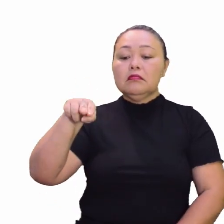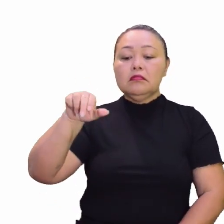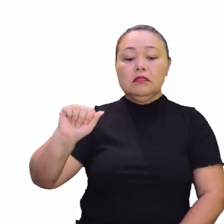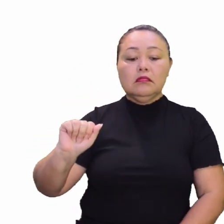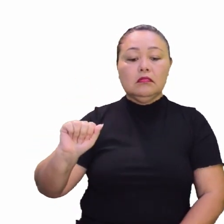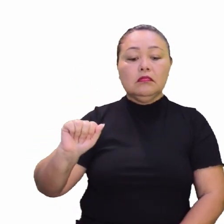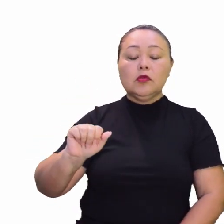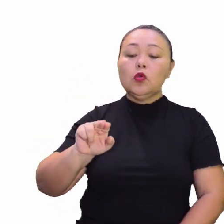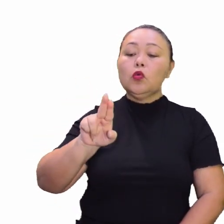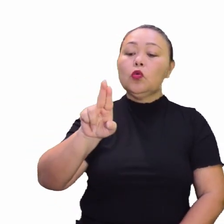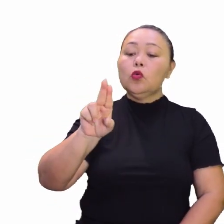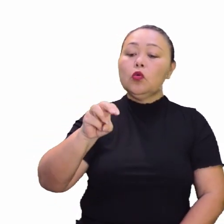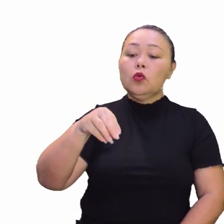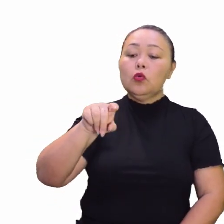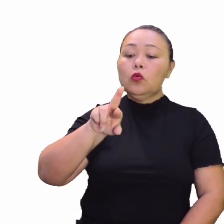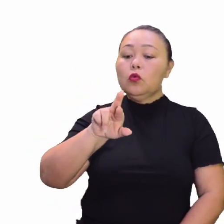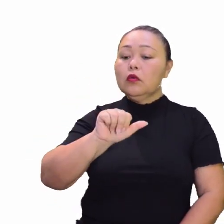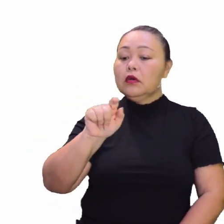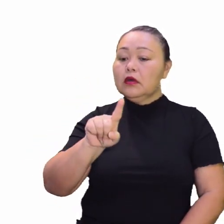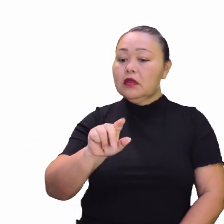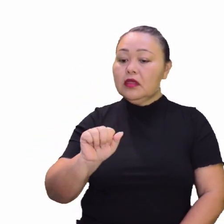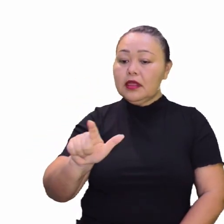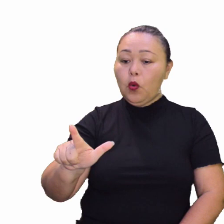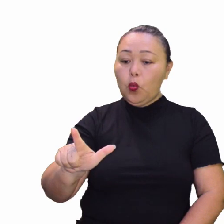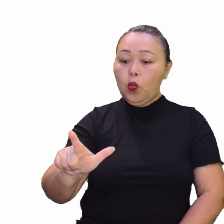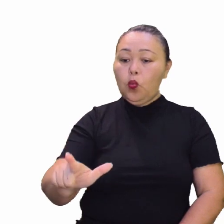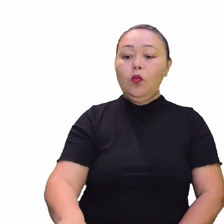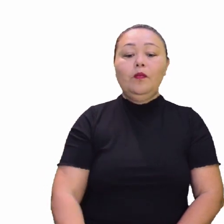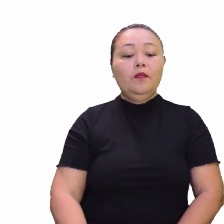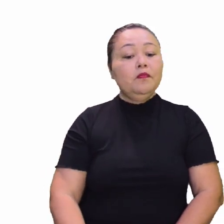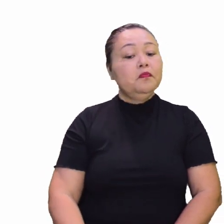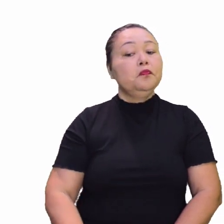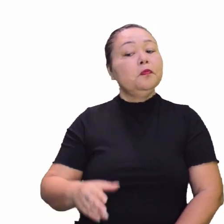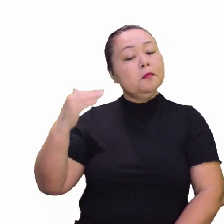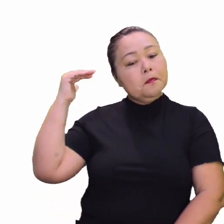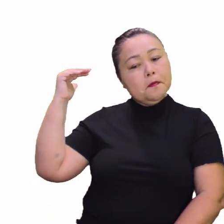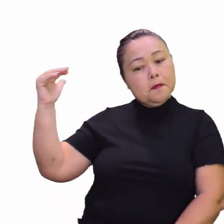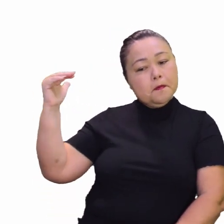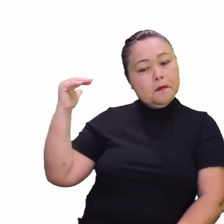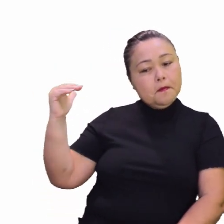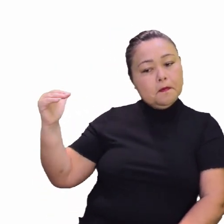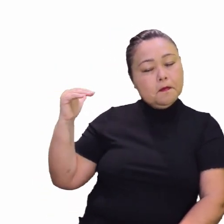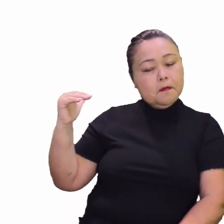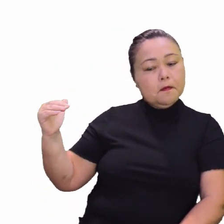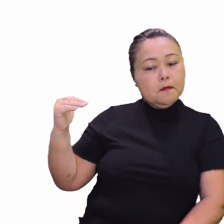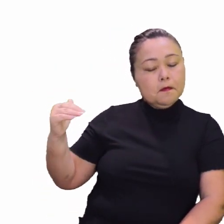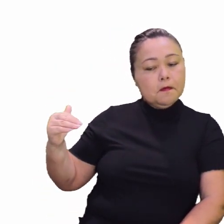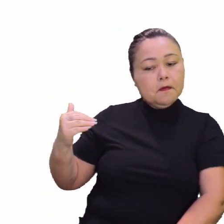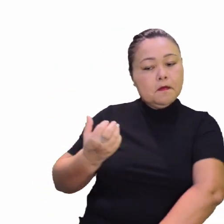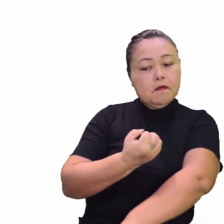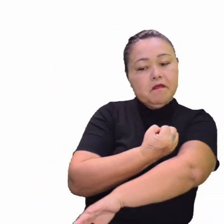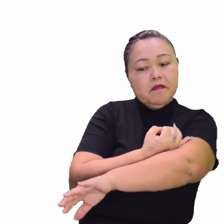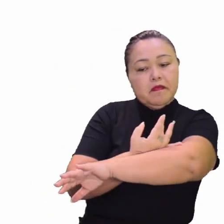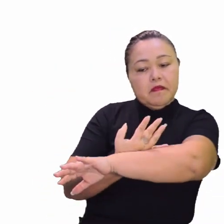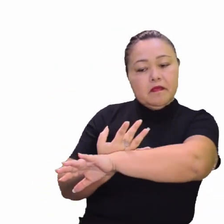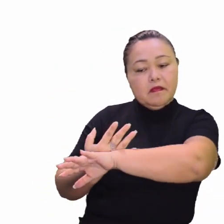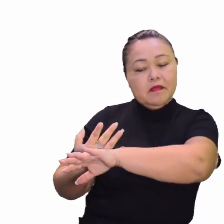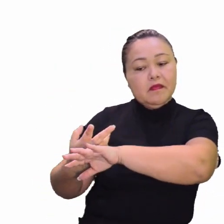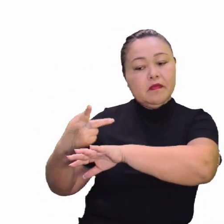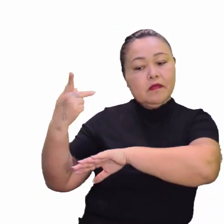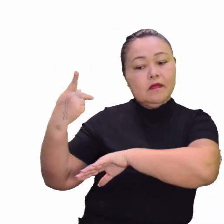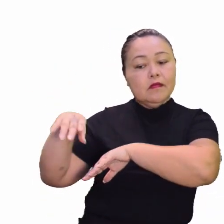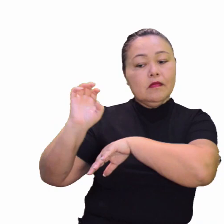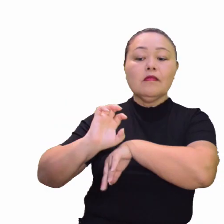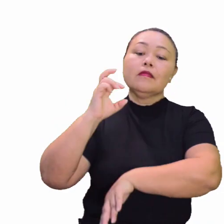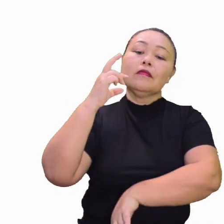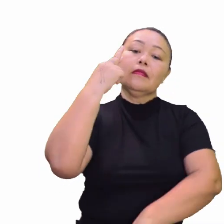capinarana e umirizal. Muito bem. Essas são as formações vegetais